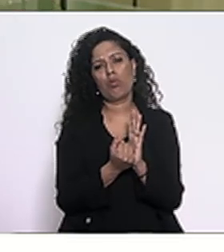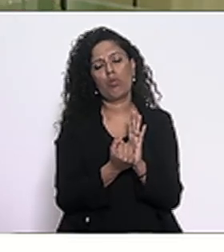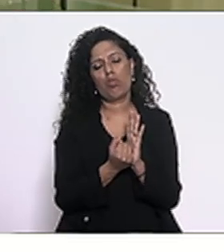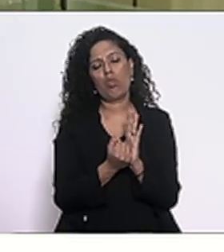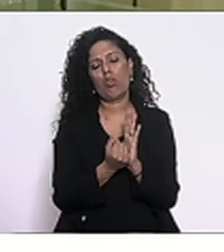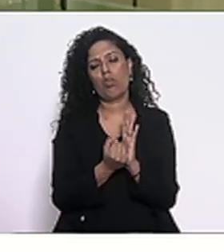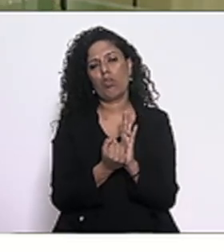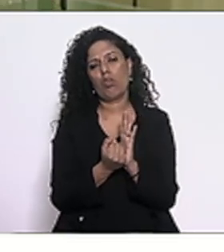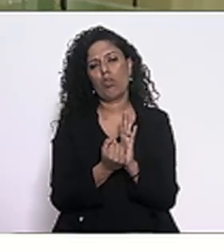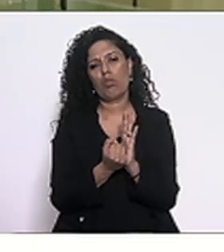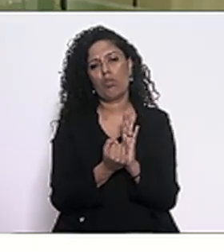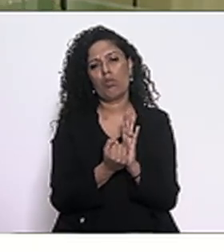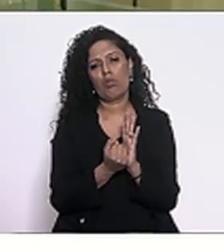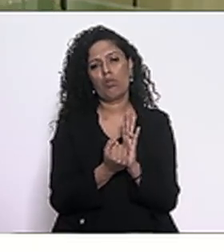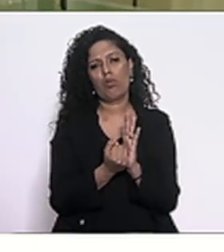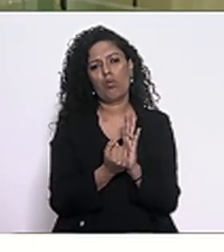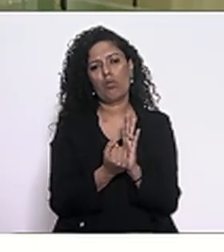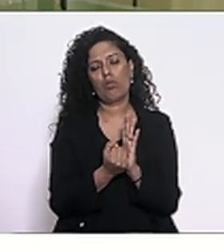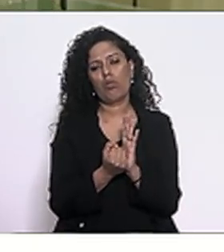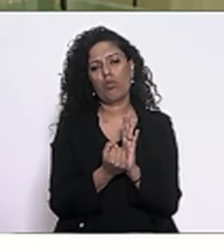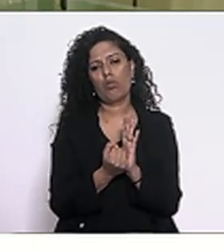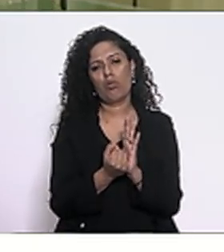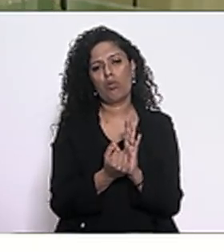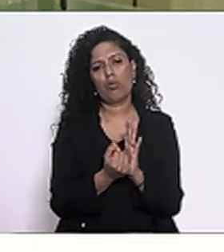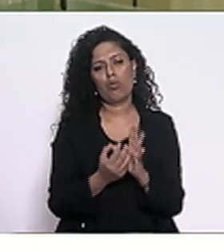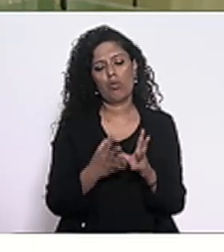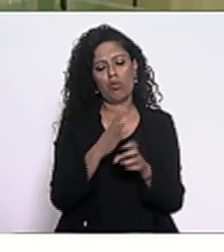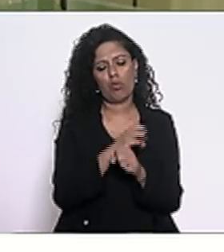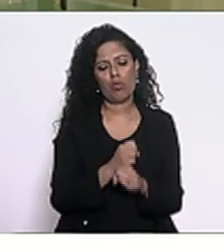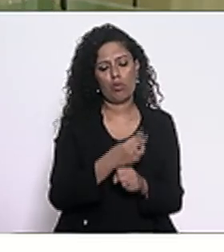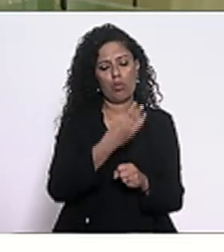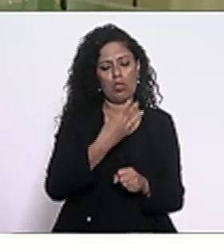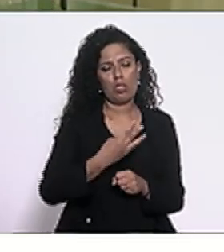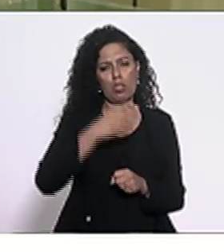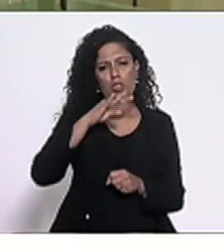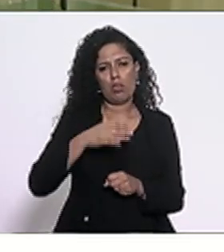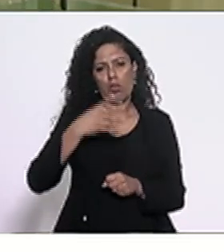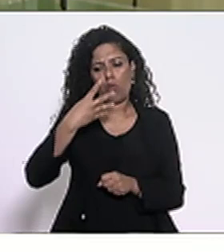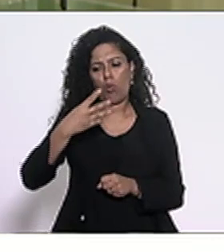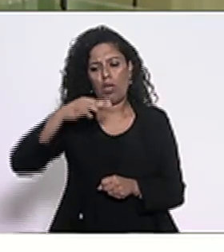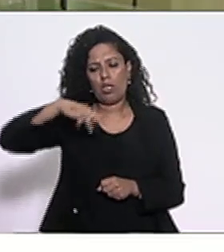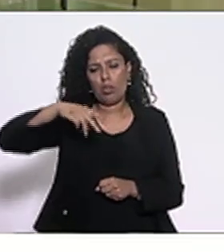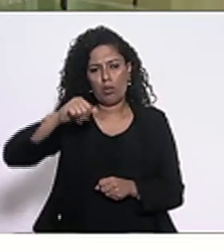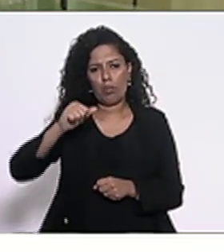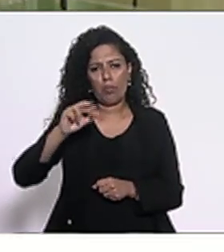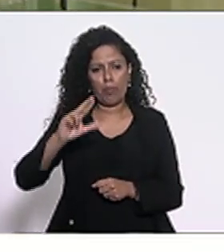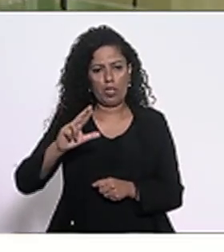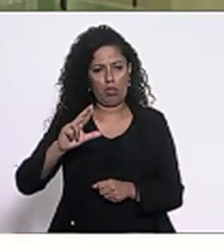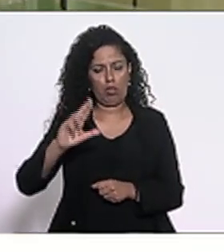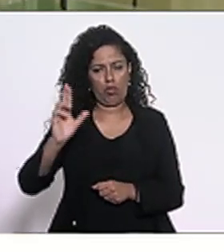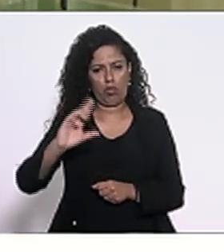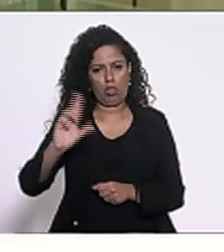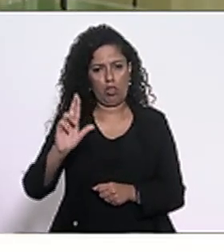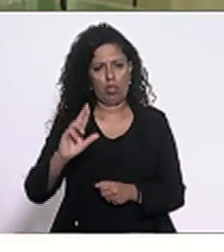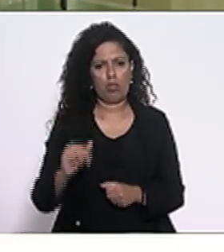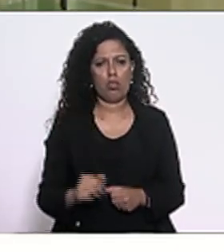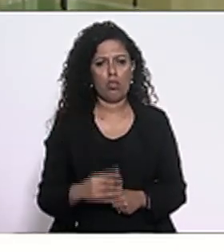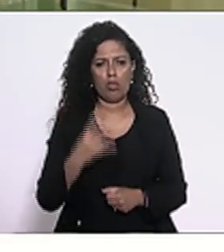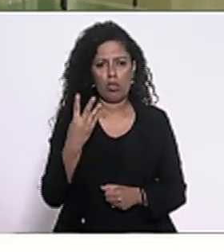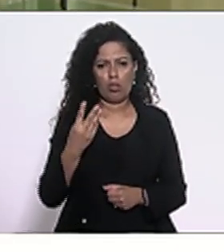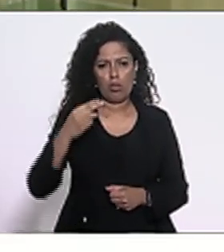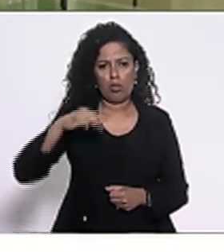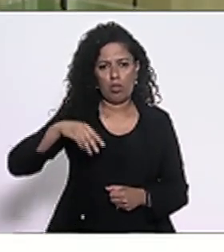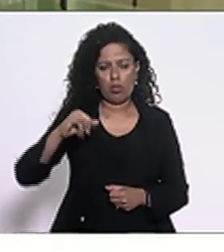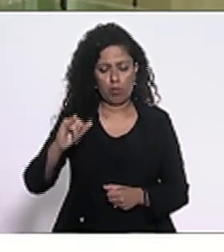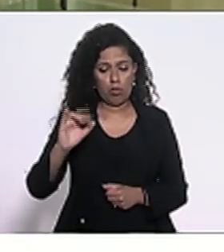recursos dos profissionais, que é 3 milhões, 4 milhões? 4 milhões. 4 milhões na área de